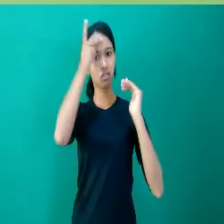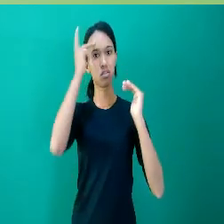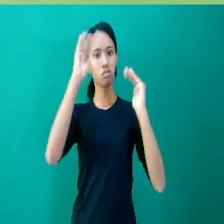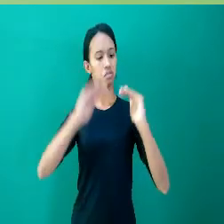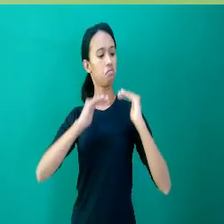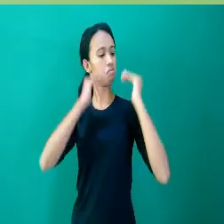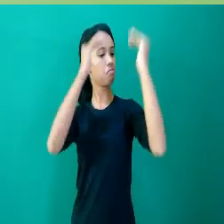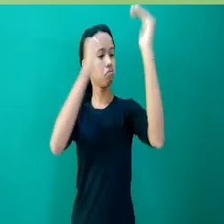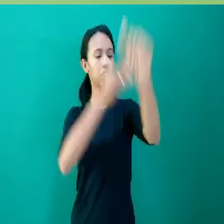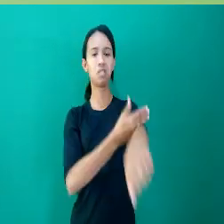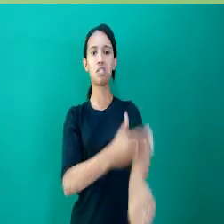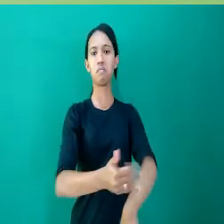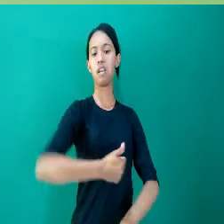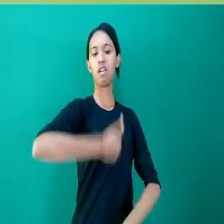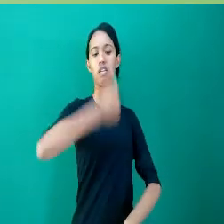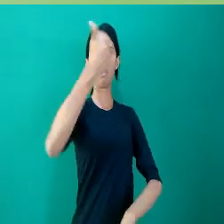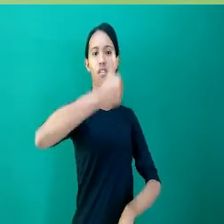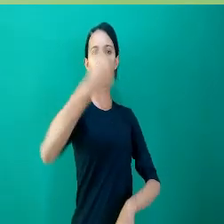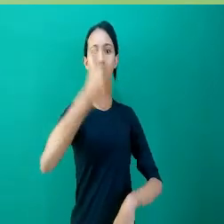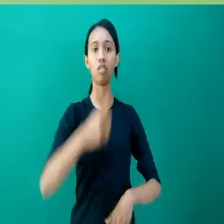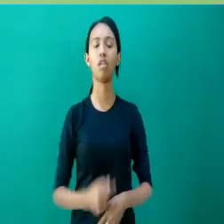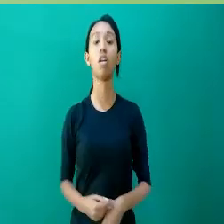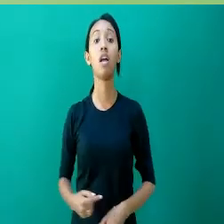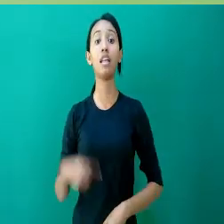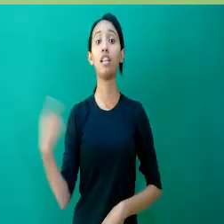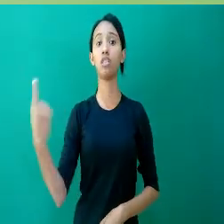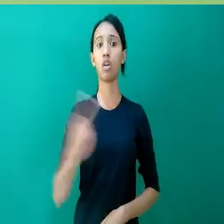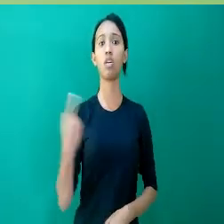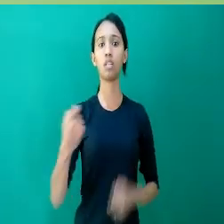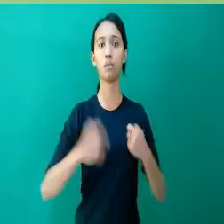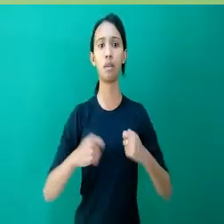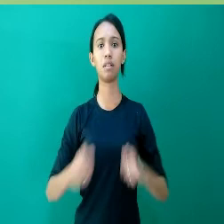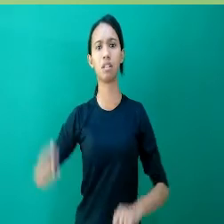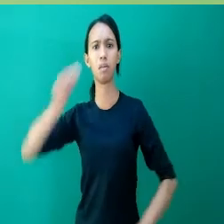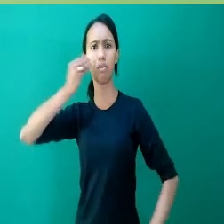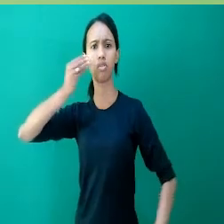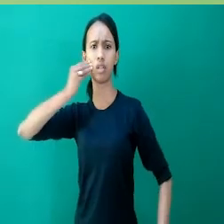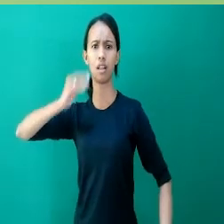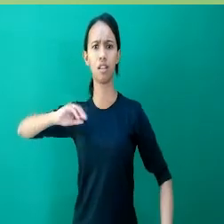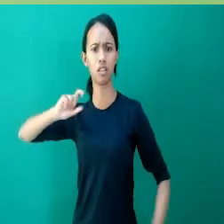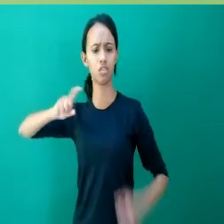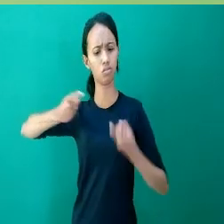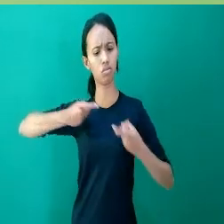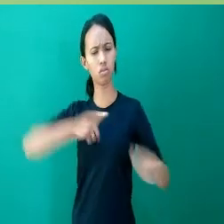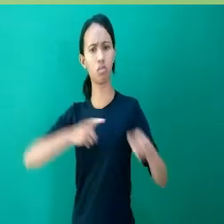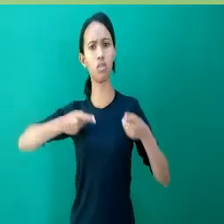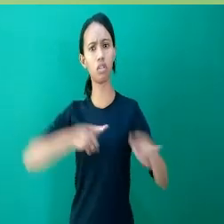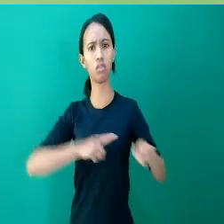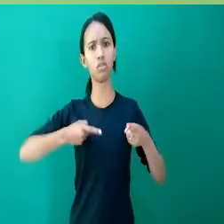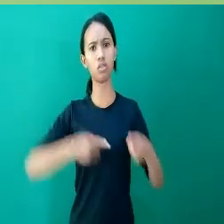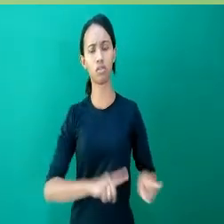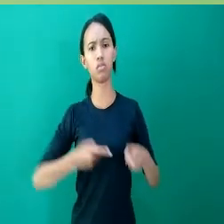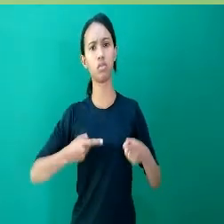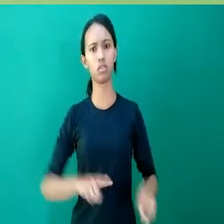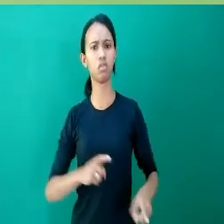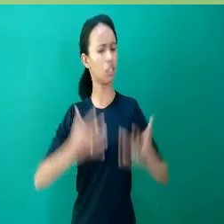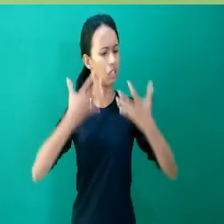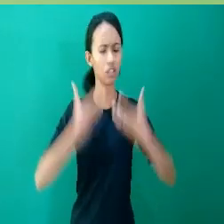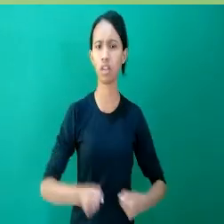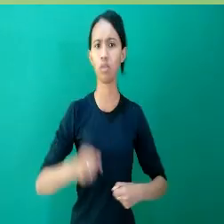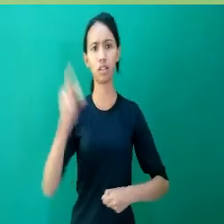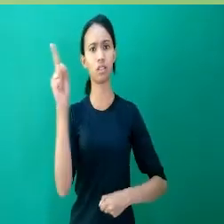nós repudiamos esses atos de autoridades, de pessoas que deveriam dar exemplo e ficam